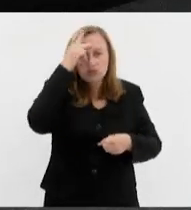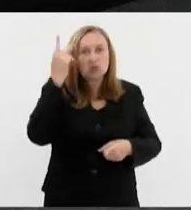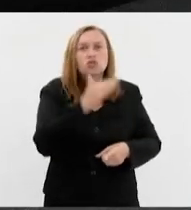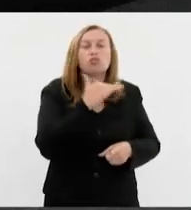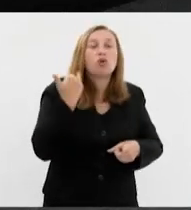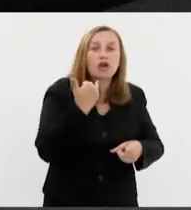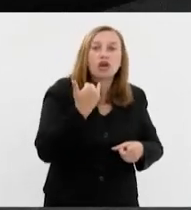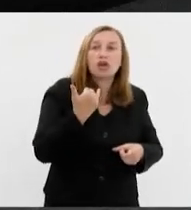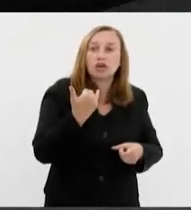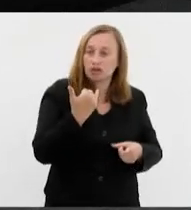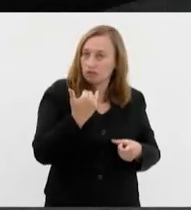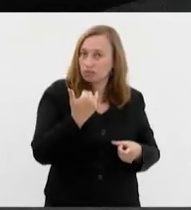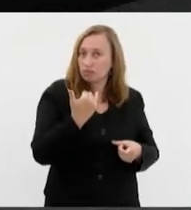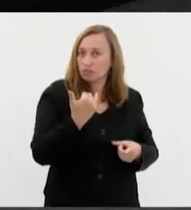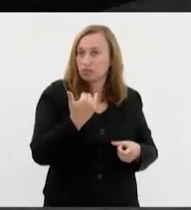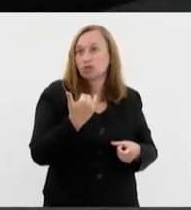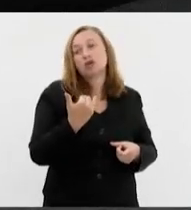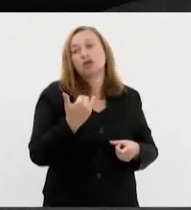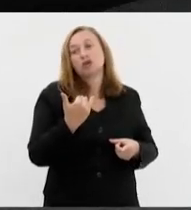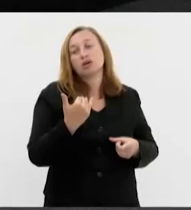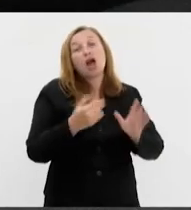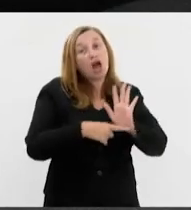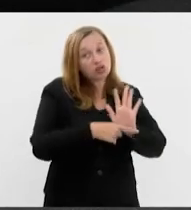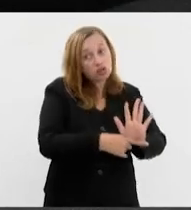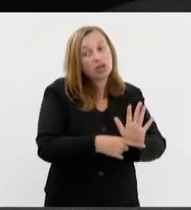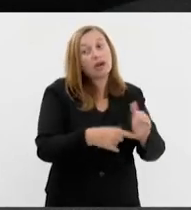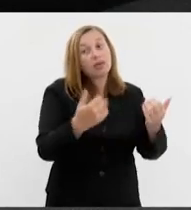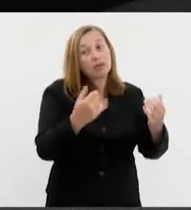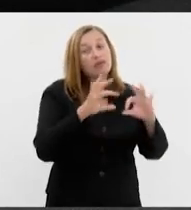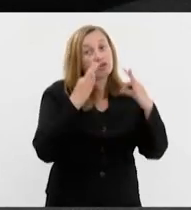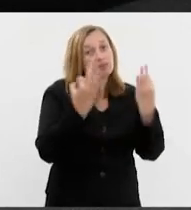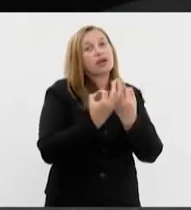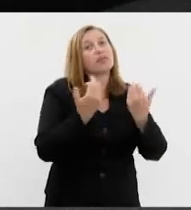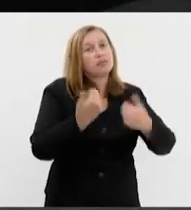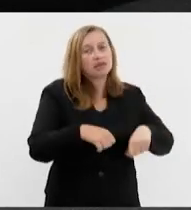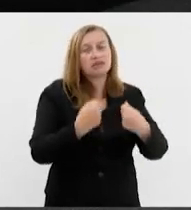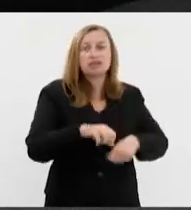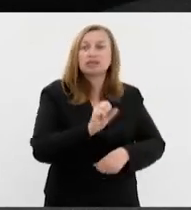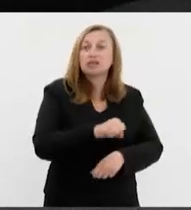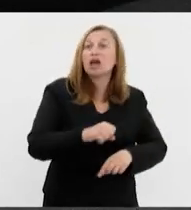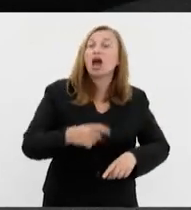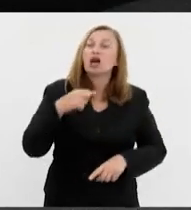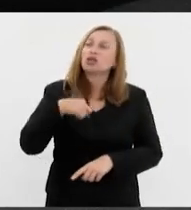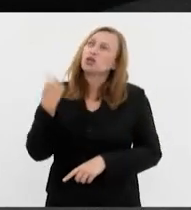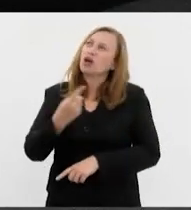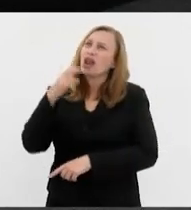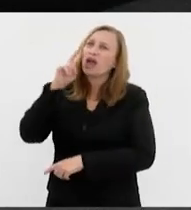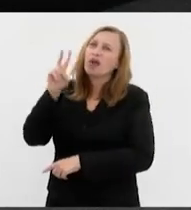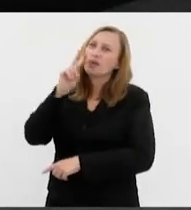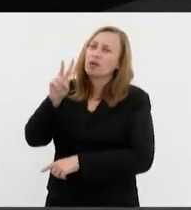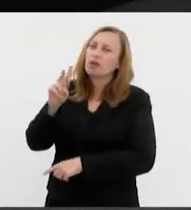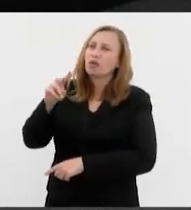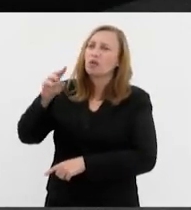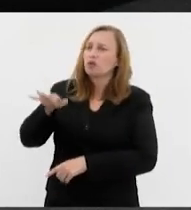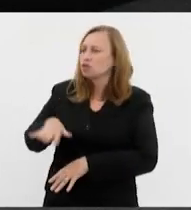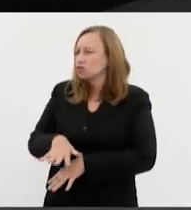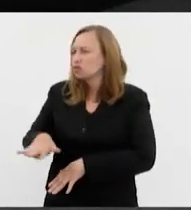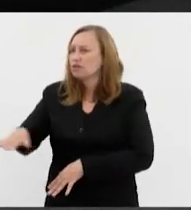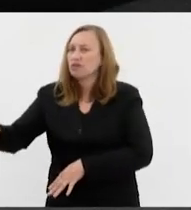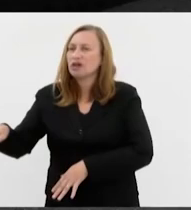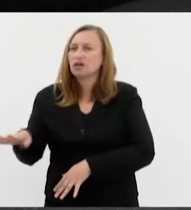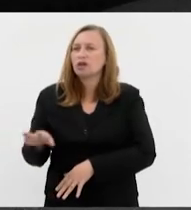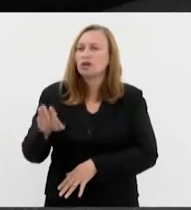as famílias possam ter e reivindicar indenizações. A gente lembra do que foi a tragédia do Morro do Bumba, lá